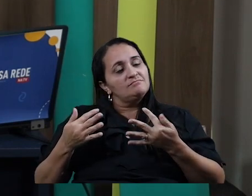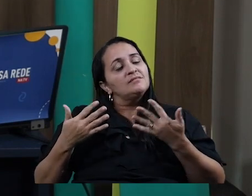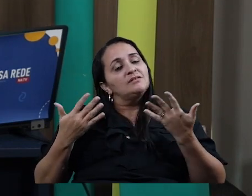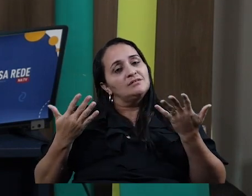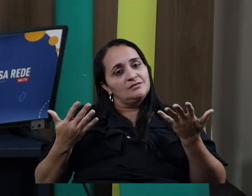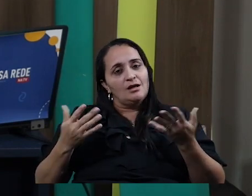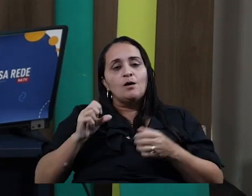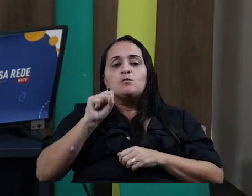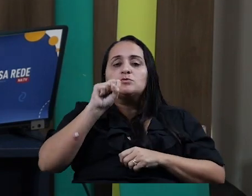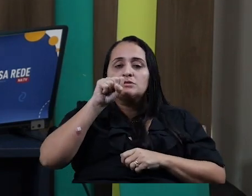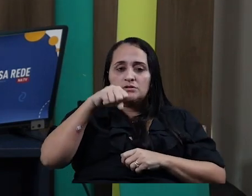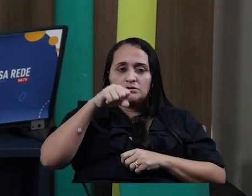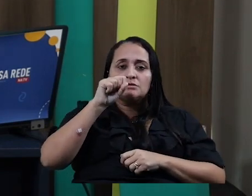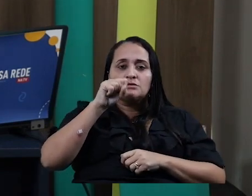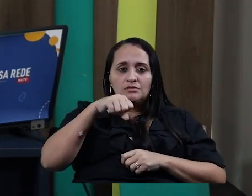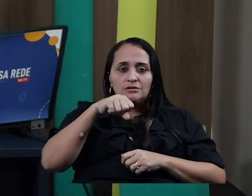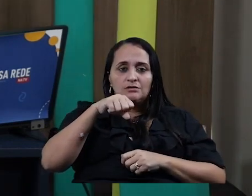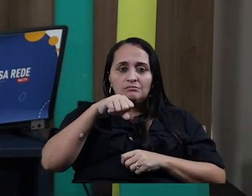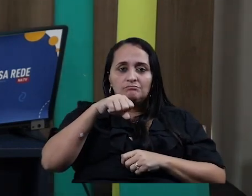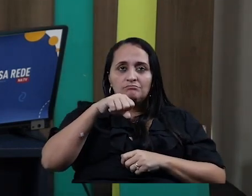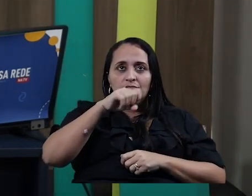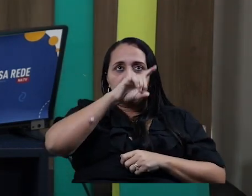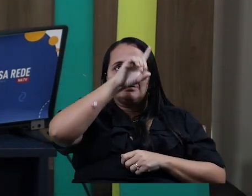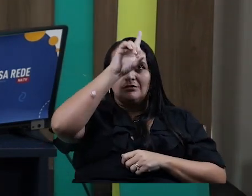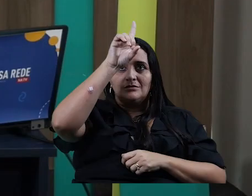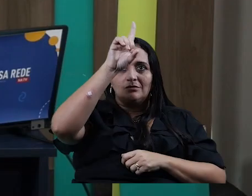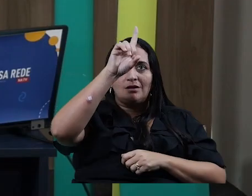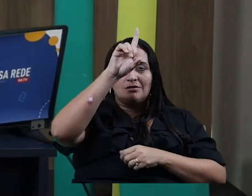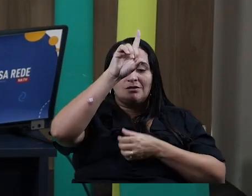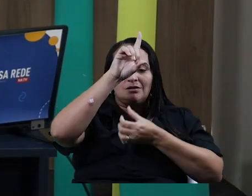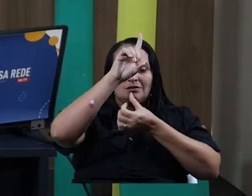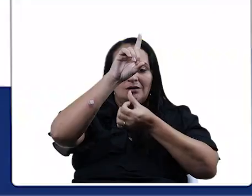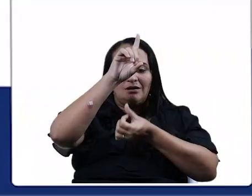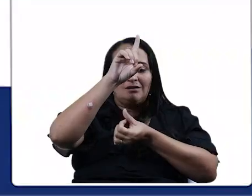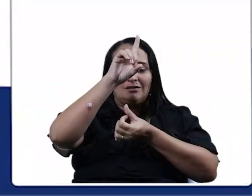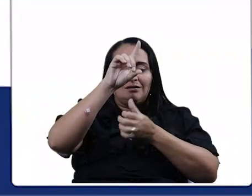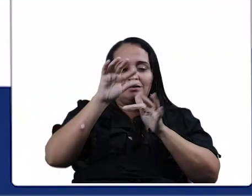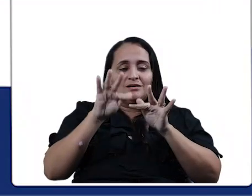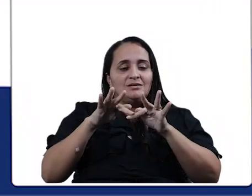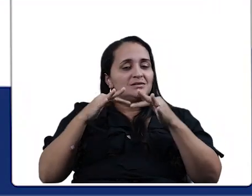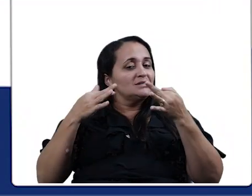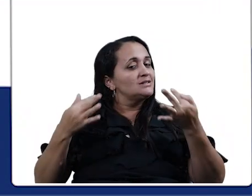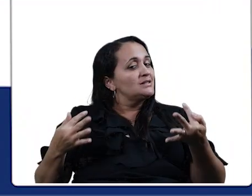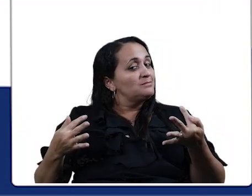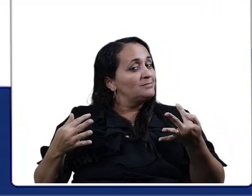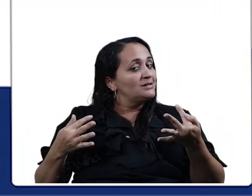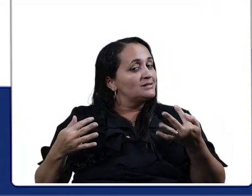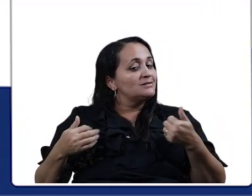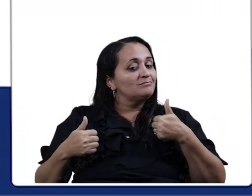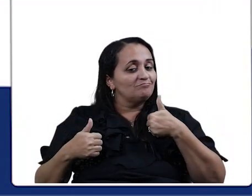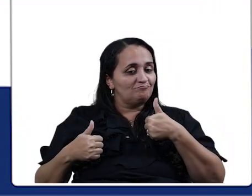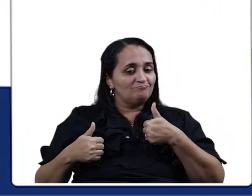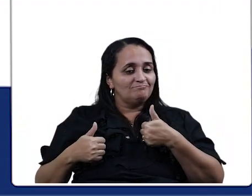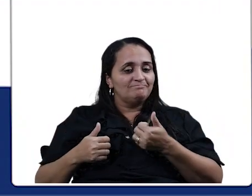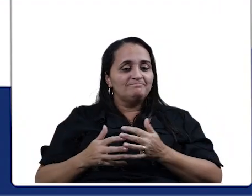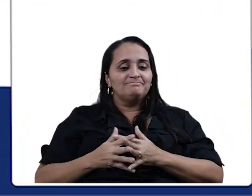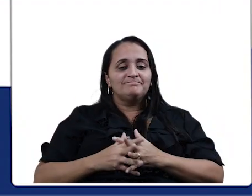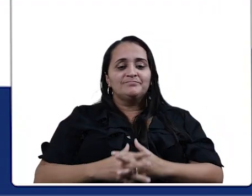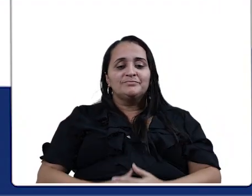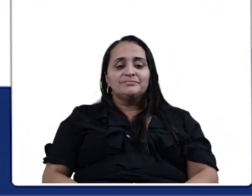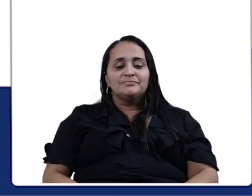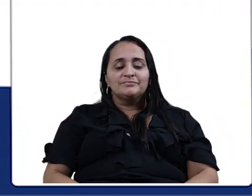ser dezena simples, porque o 6 está na classe simples. Vamos conferir a resposta?